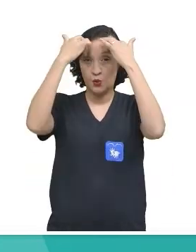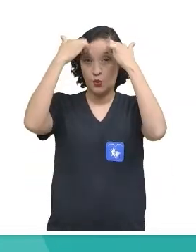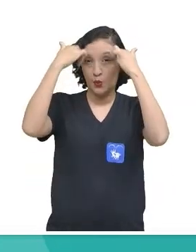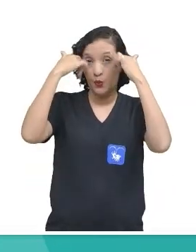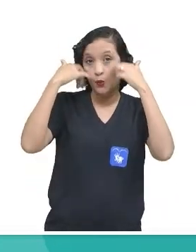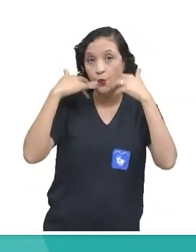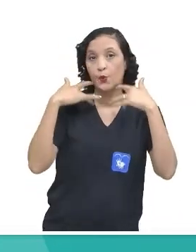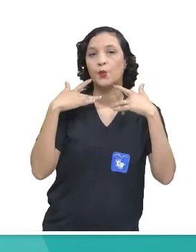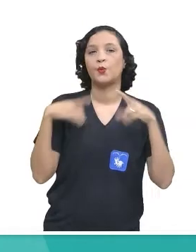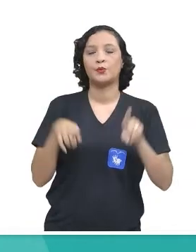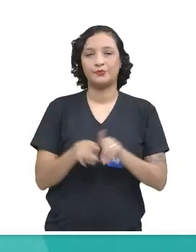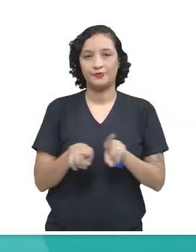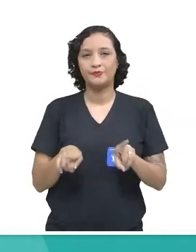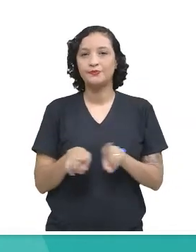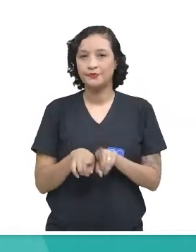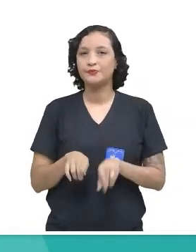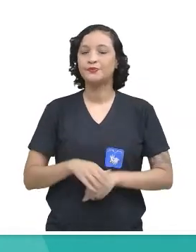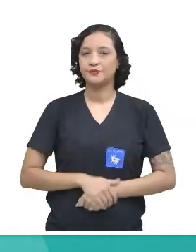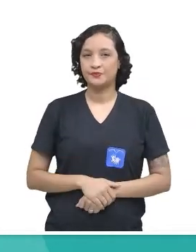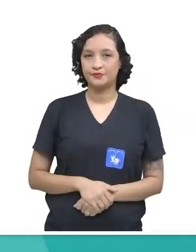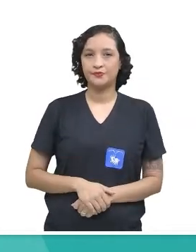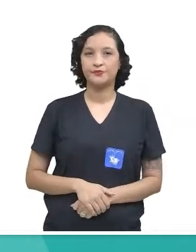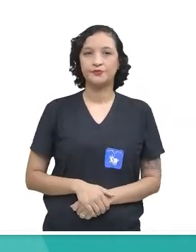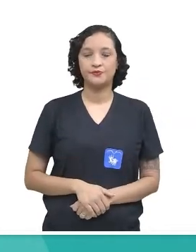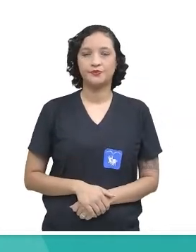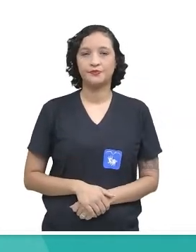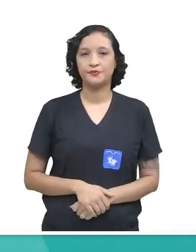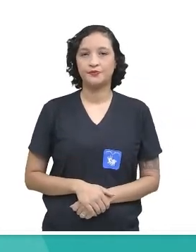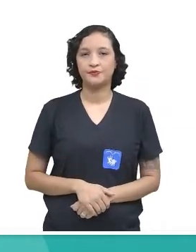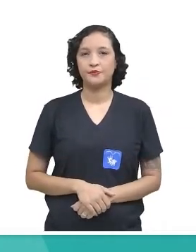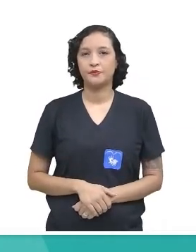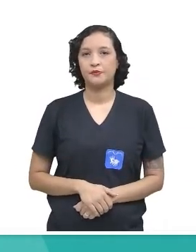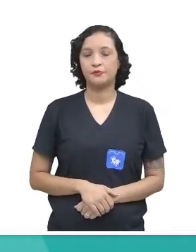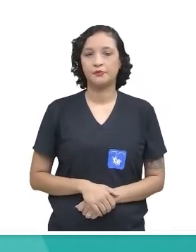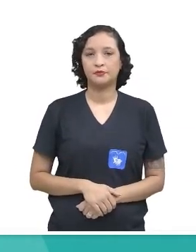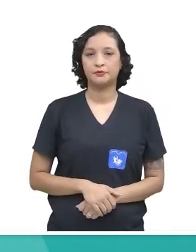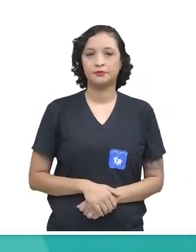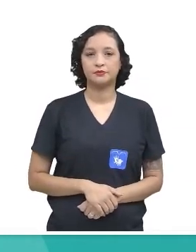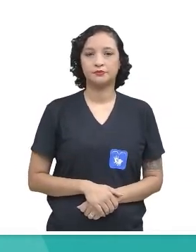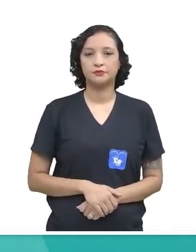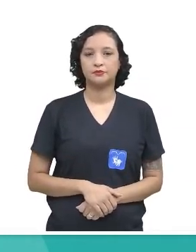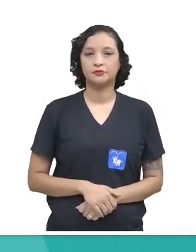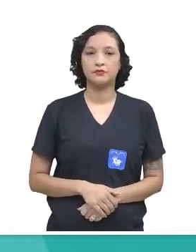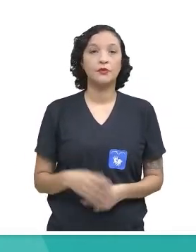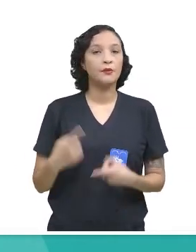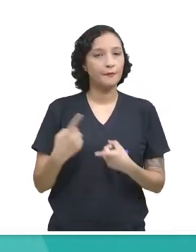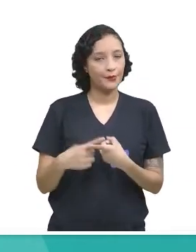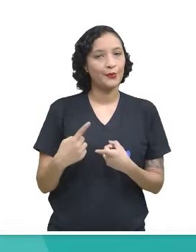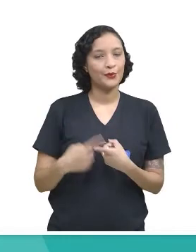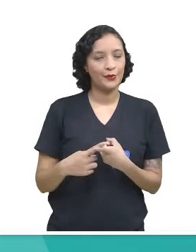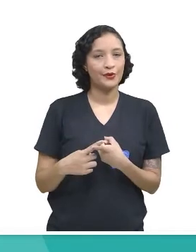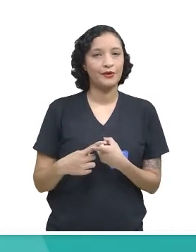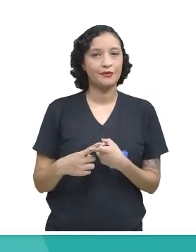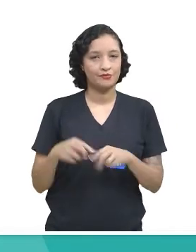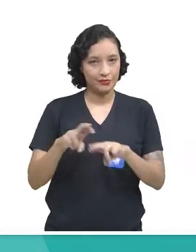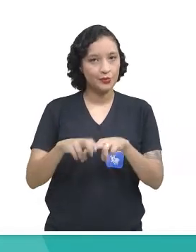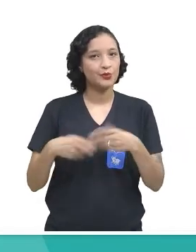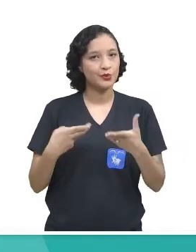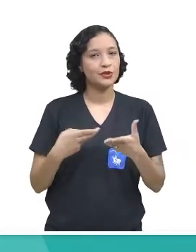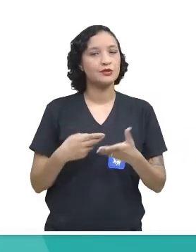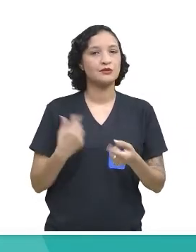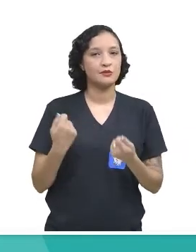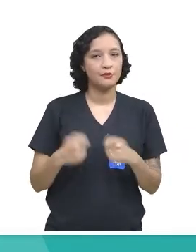vem no rosto, não é verdade? Então, exatamente por isso. E